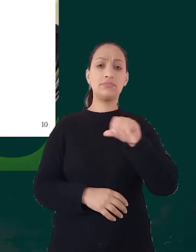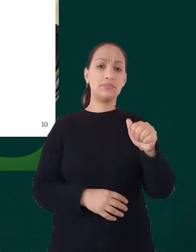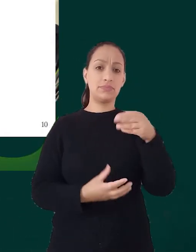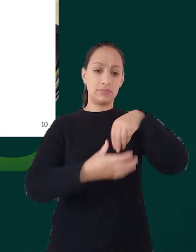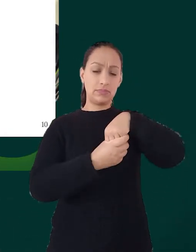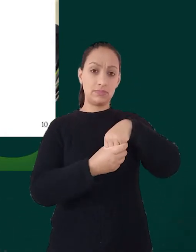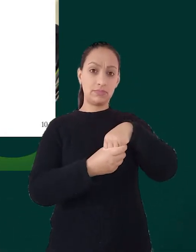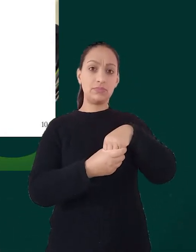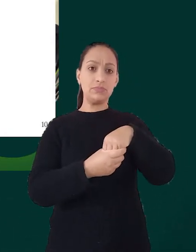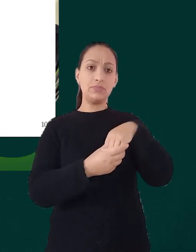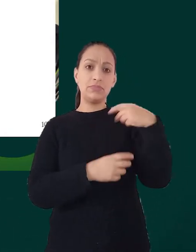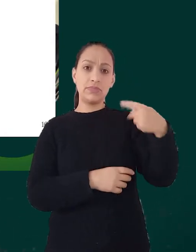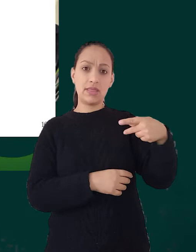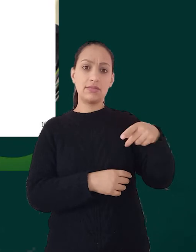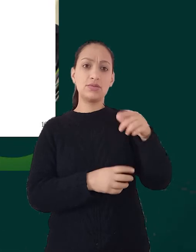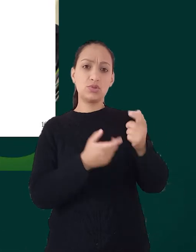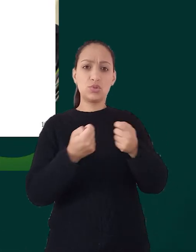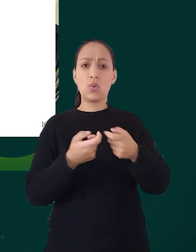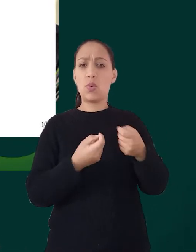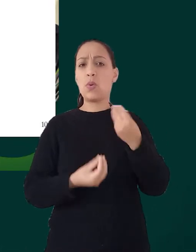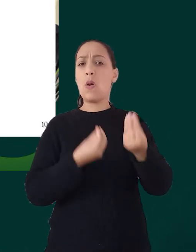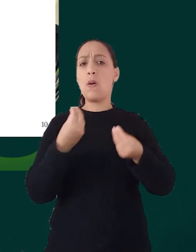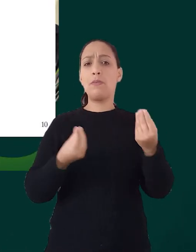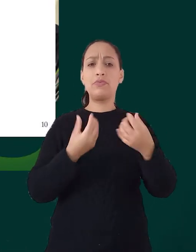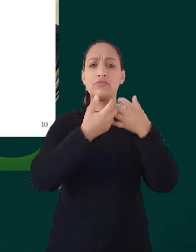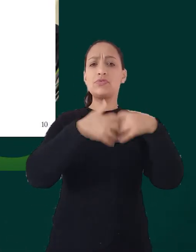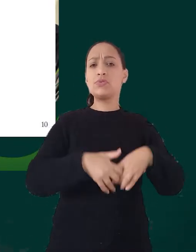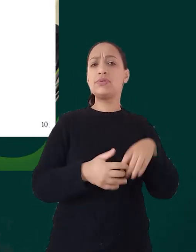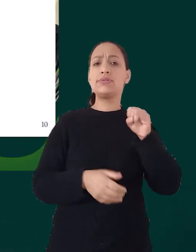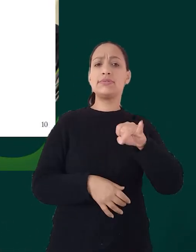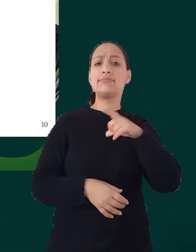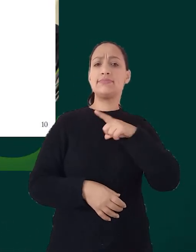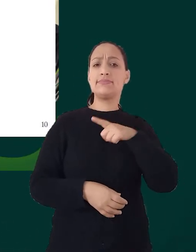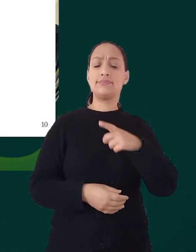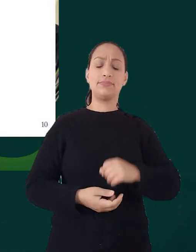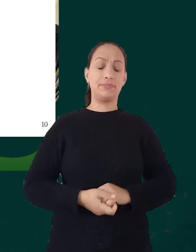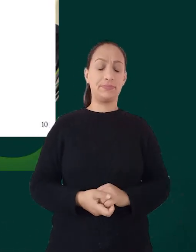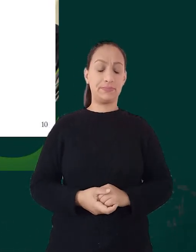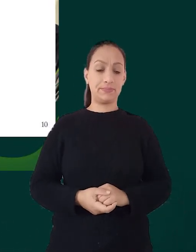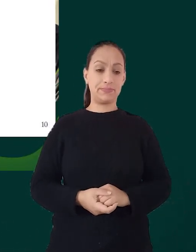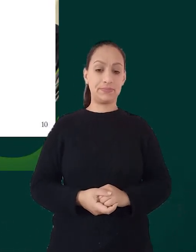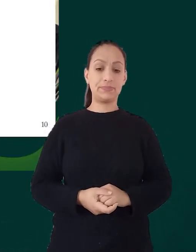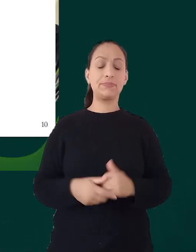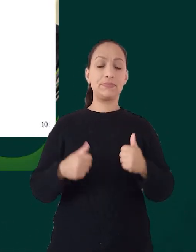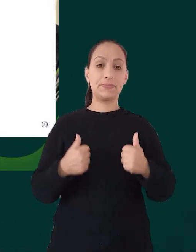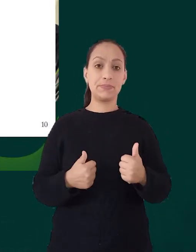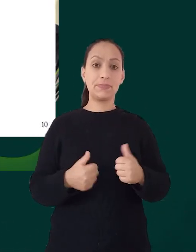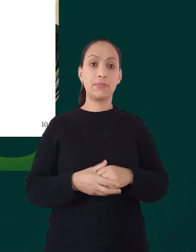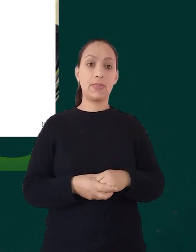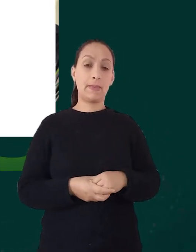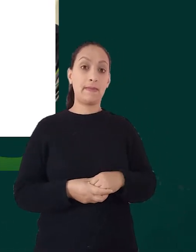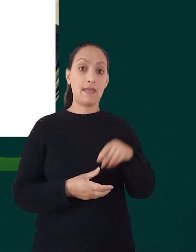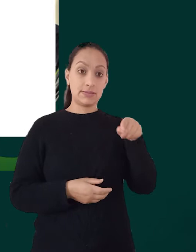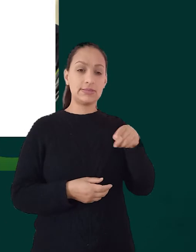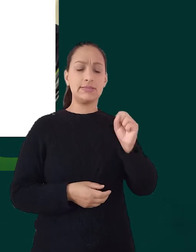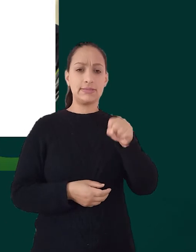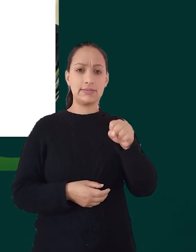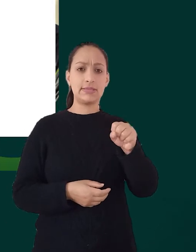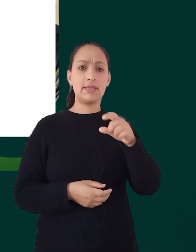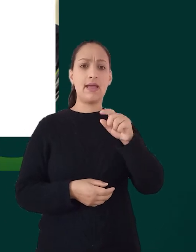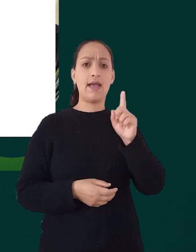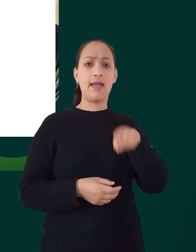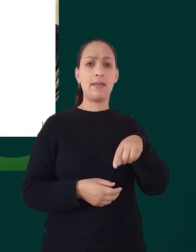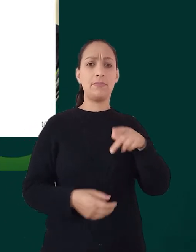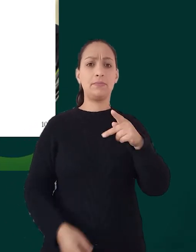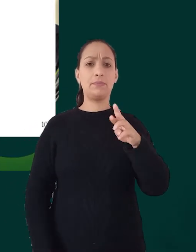do Minecraft e como funciona, se existe, né? Tá. Primeira coisa, o Minecraft, ele é procedural,